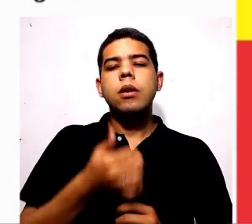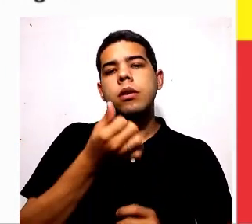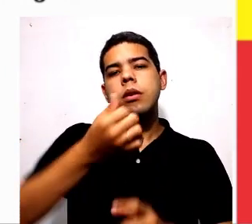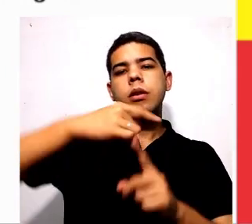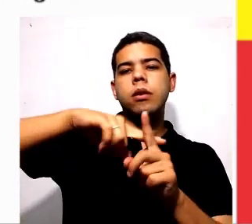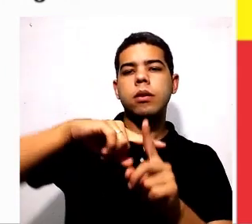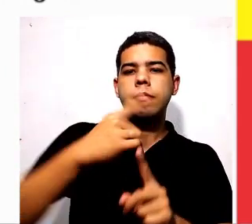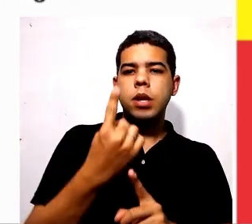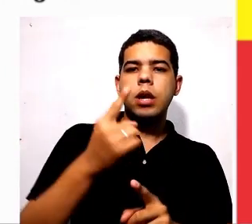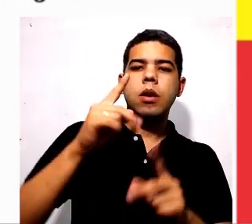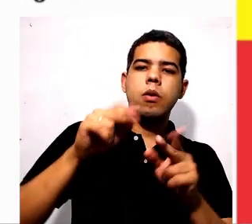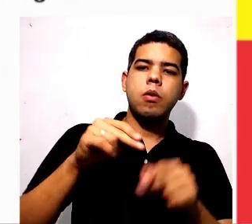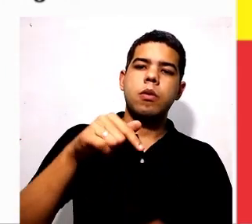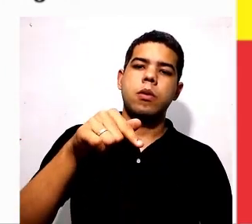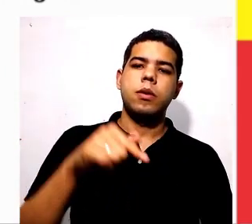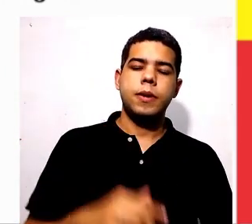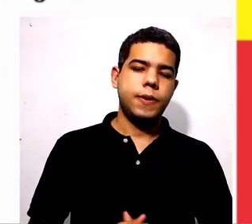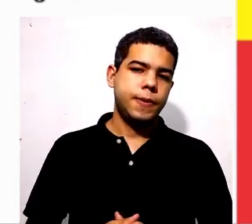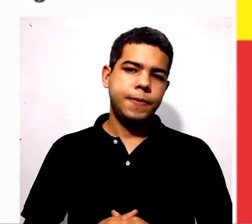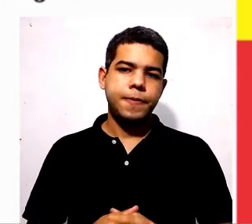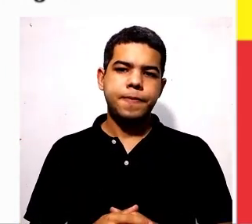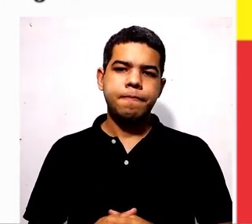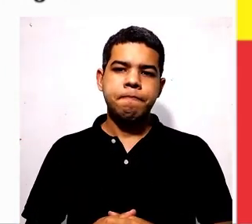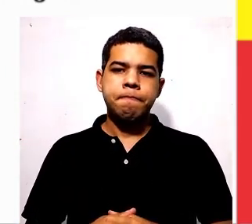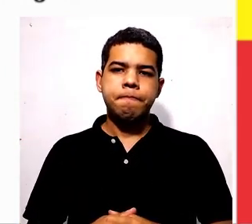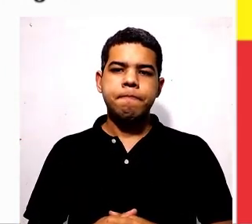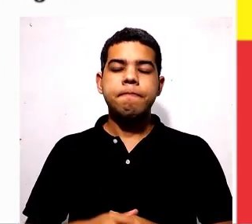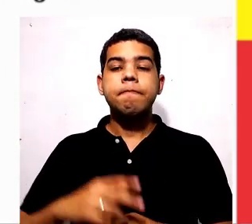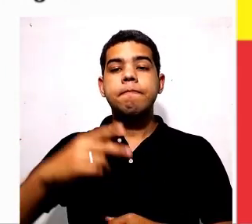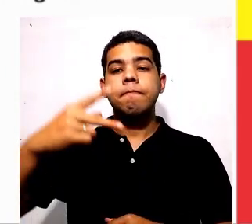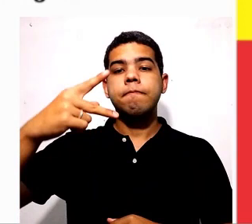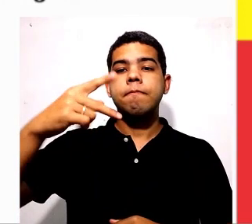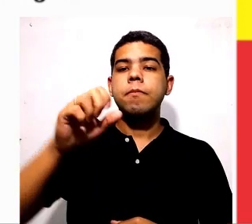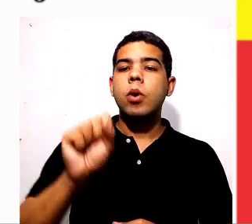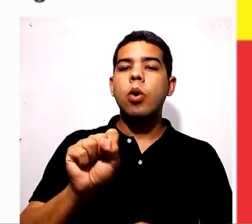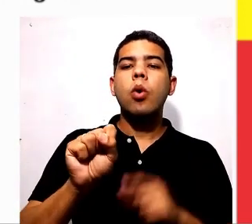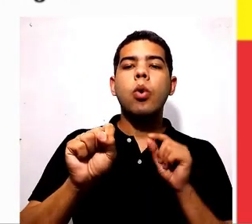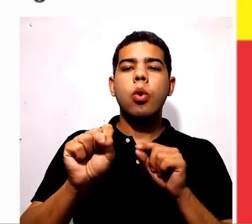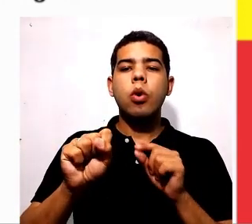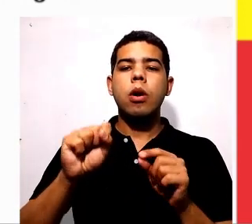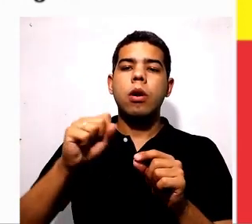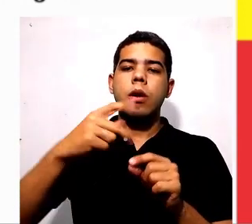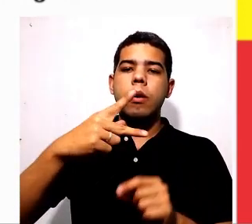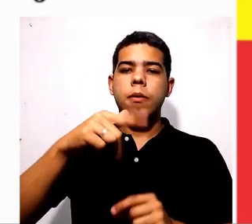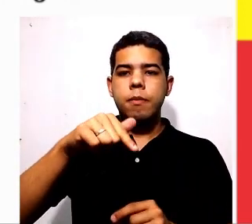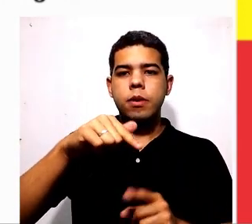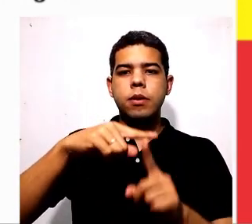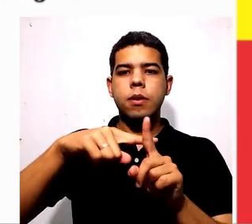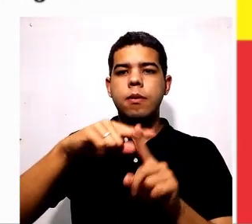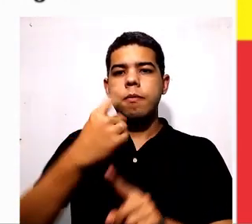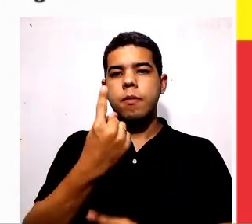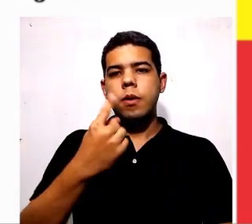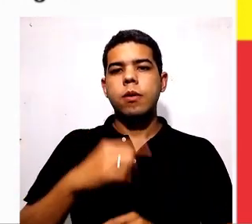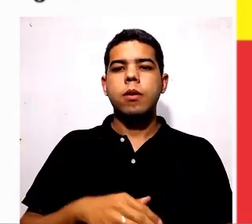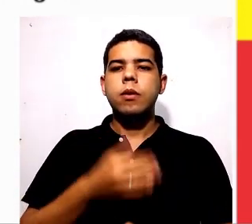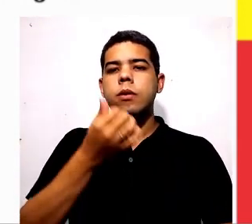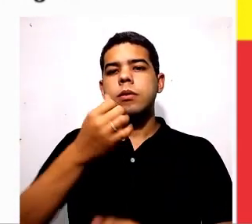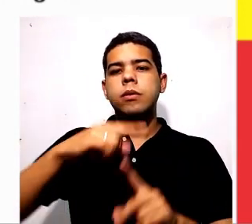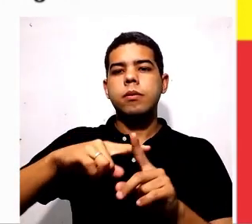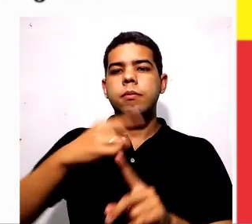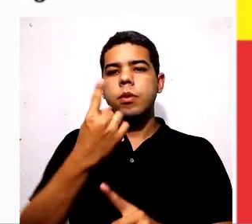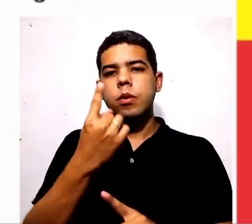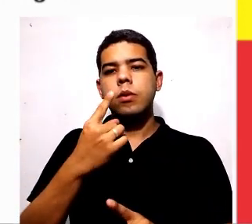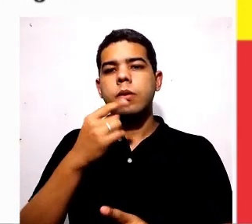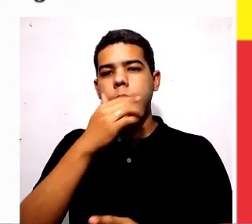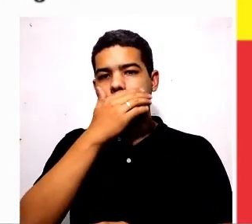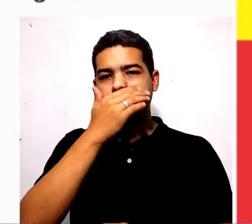7. Então, P7 é 7. E o P8, P7 mais 1. Então, vai ser 6 mais 1, o